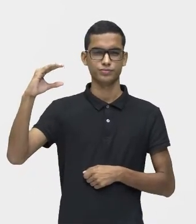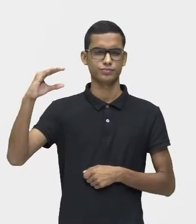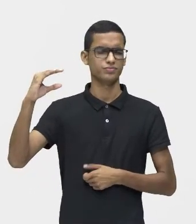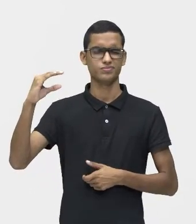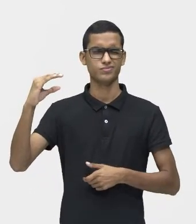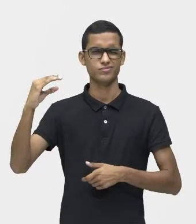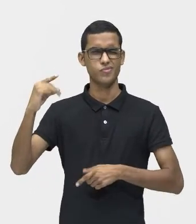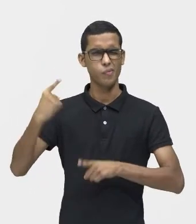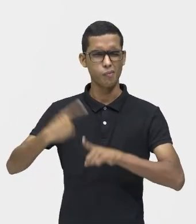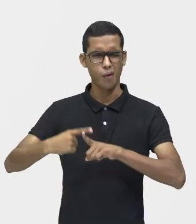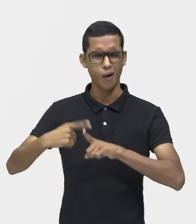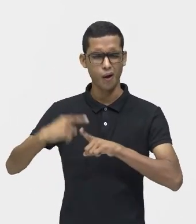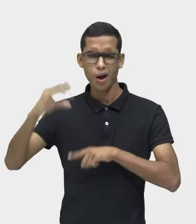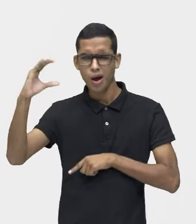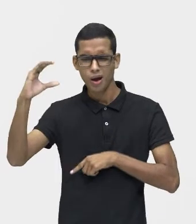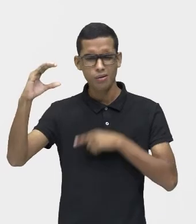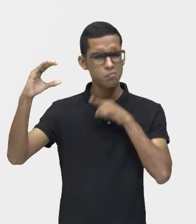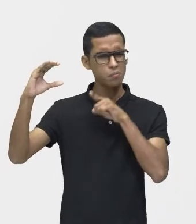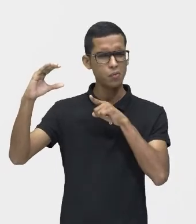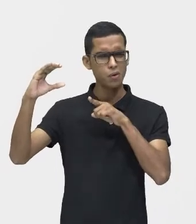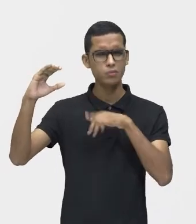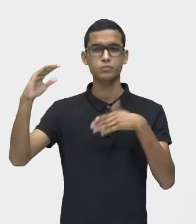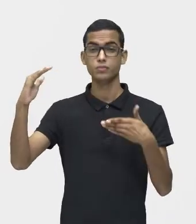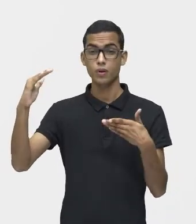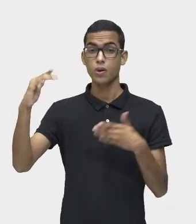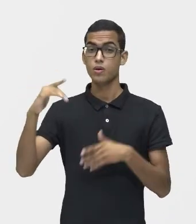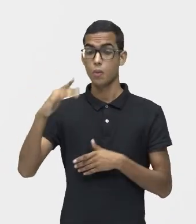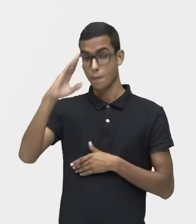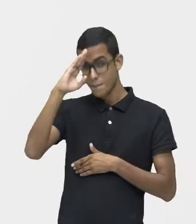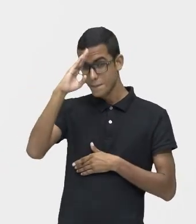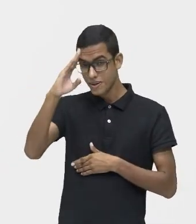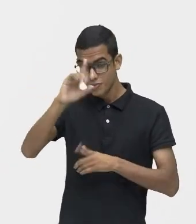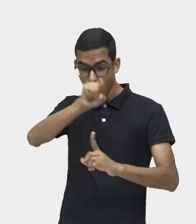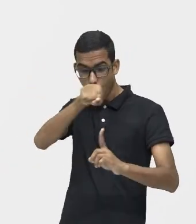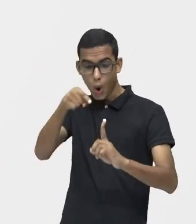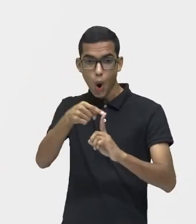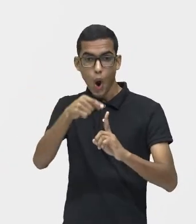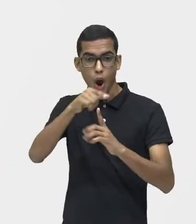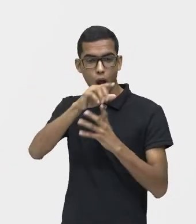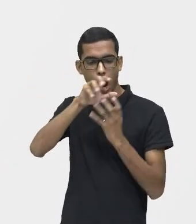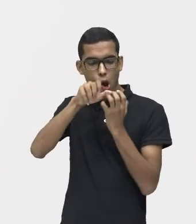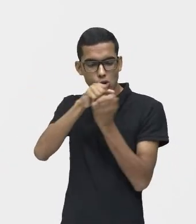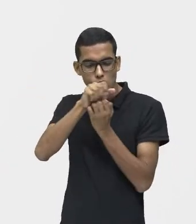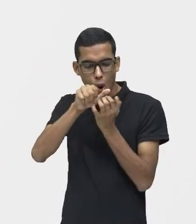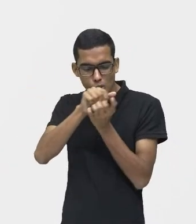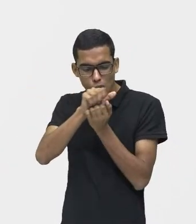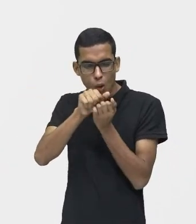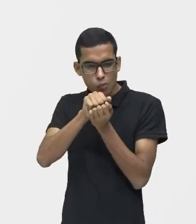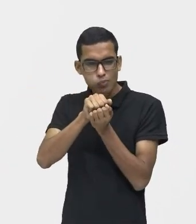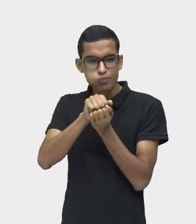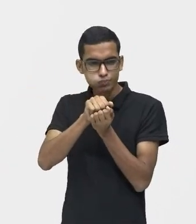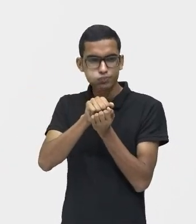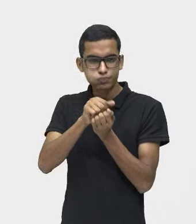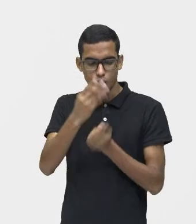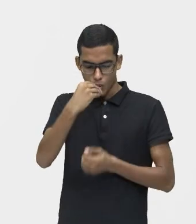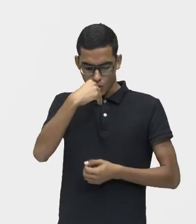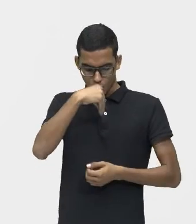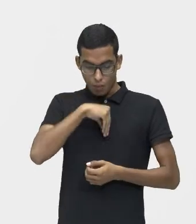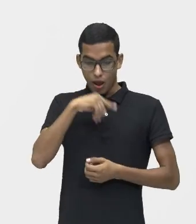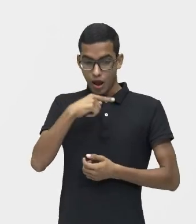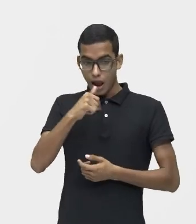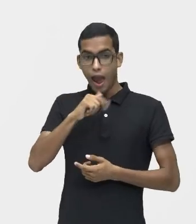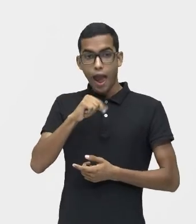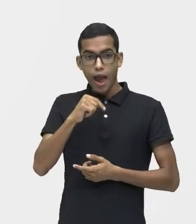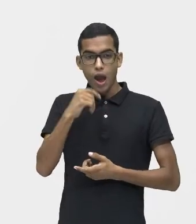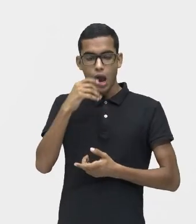quê? Como eu falei para vocês, o principal objetivo da digestão é justamente triturar esse alimento. E a primeira etapa começa